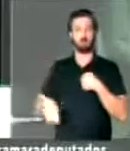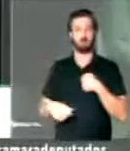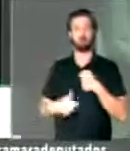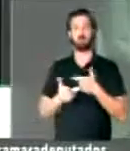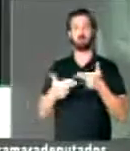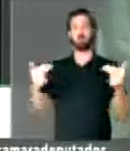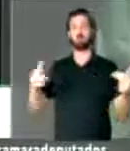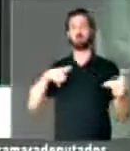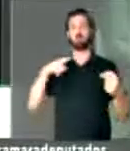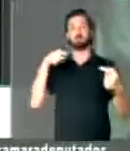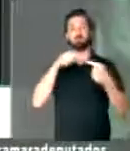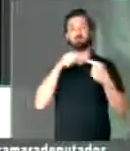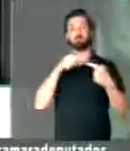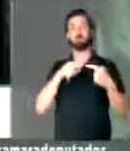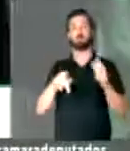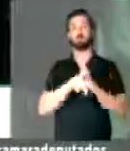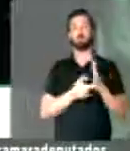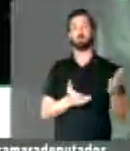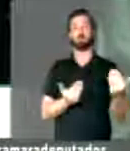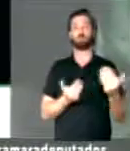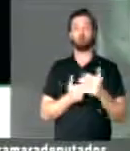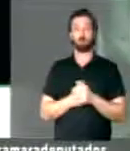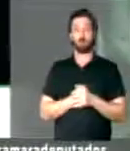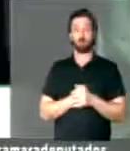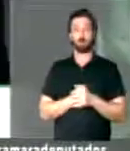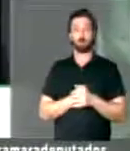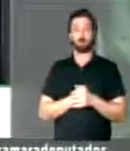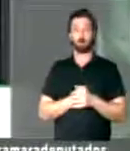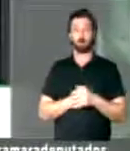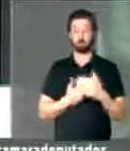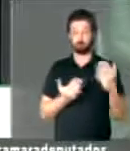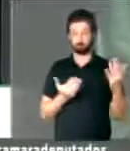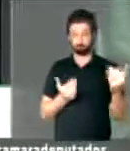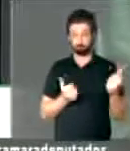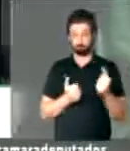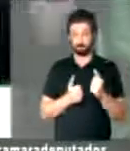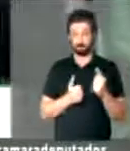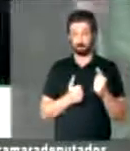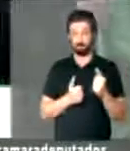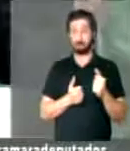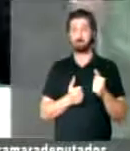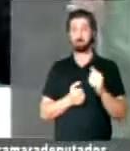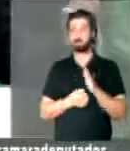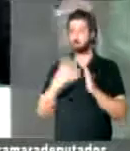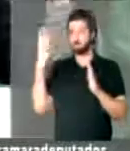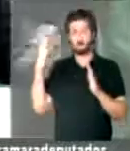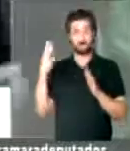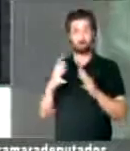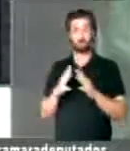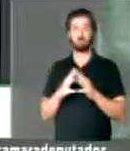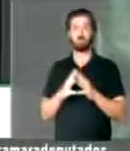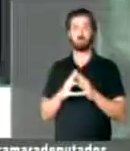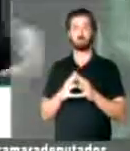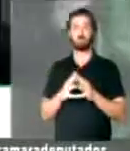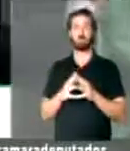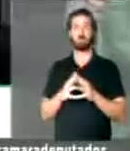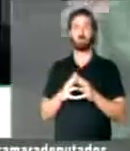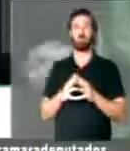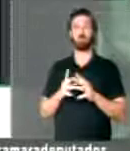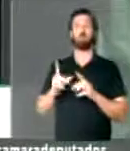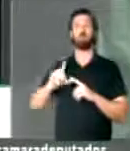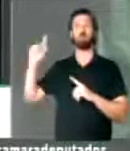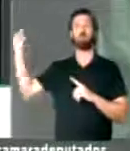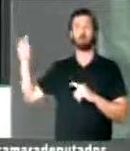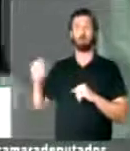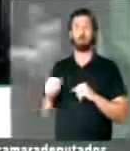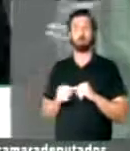que estão ligadas à nossa juventude. O jovem, muitos já foram. As famílias não